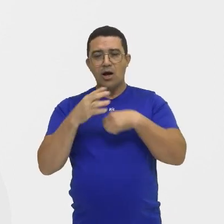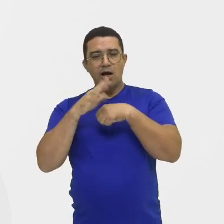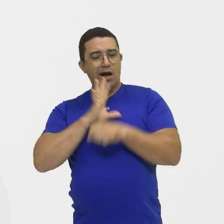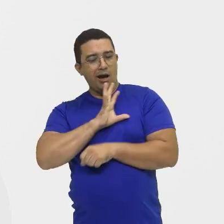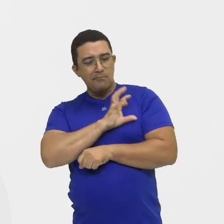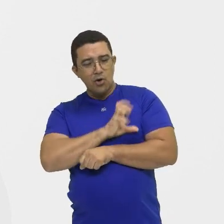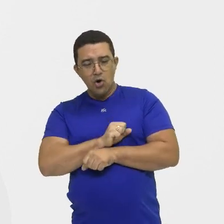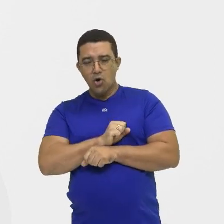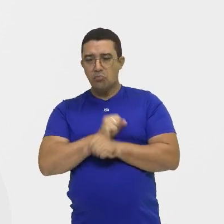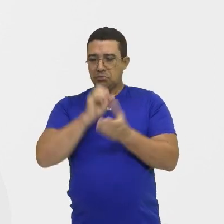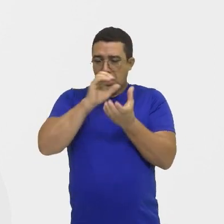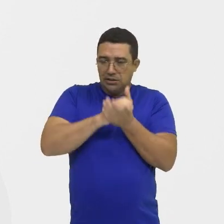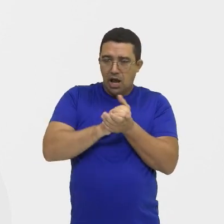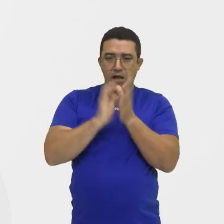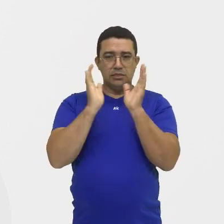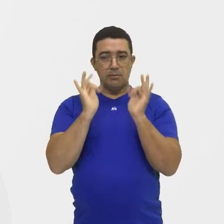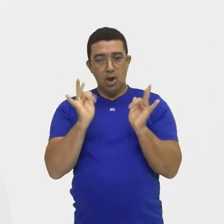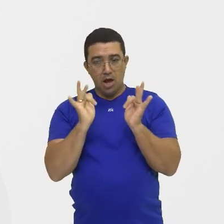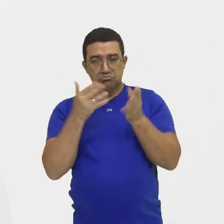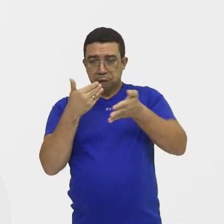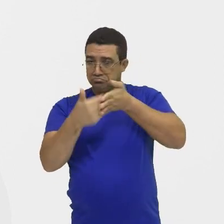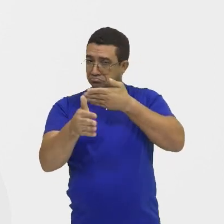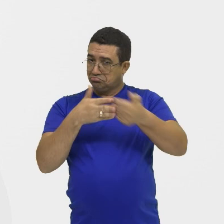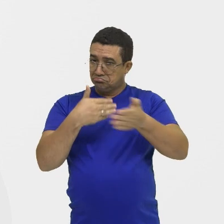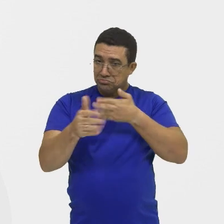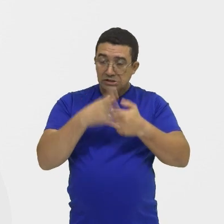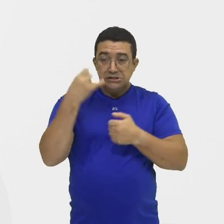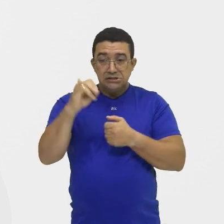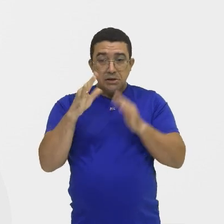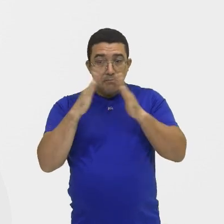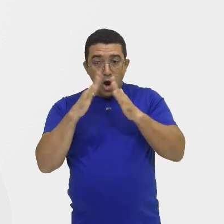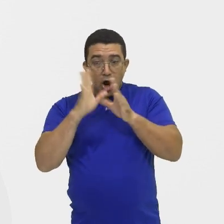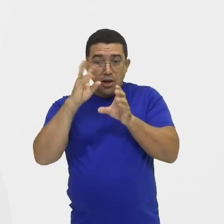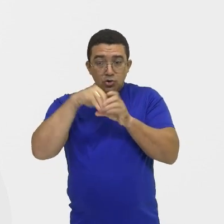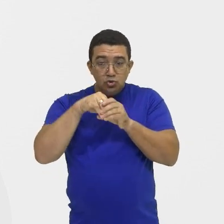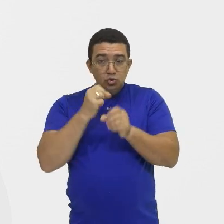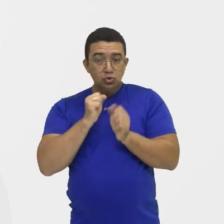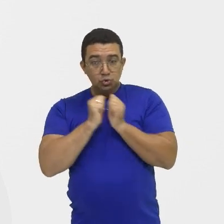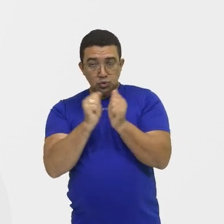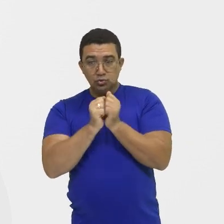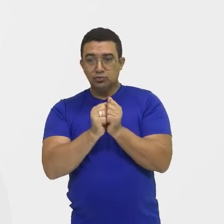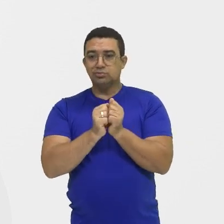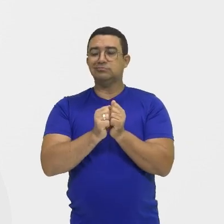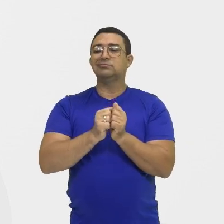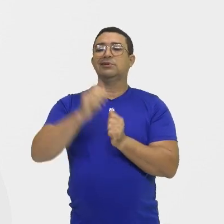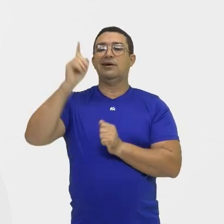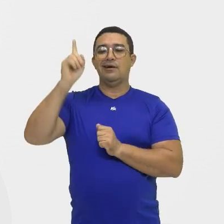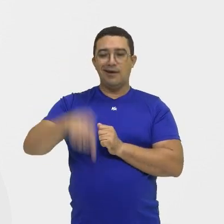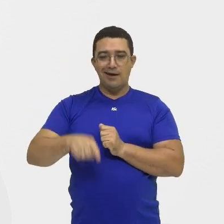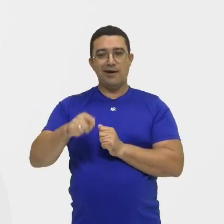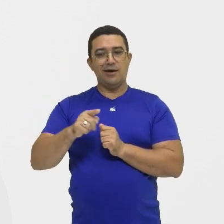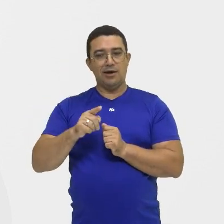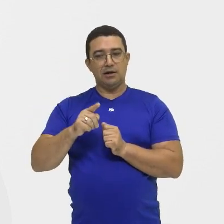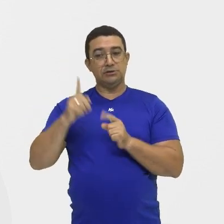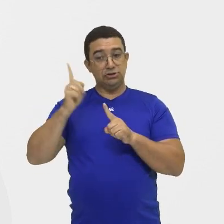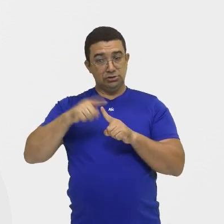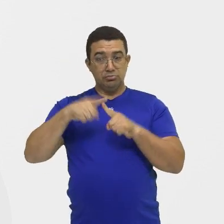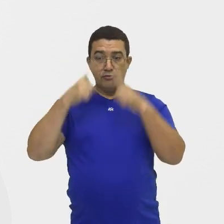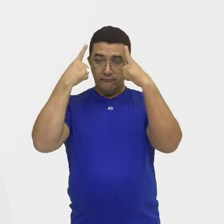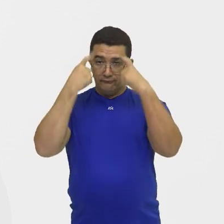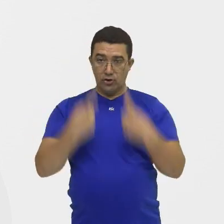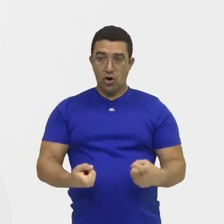casado ou namorado ou não, independente de viver junto ou não, né? Já se configura esse tipo de